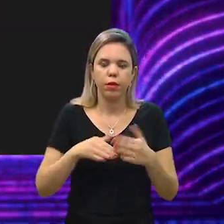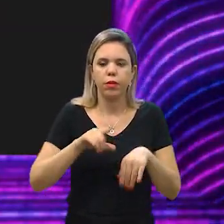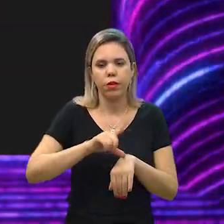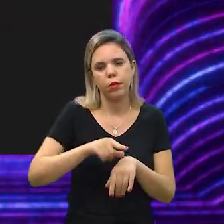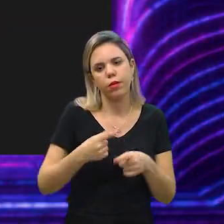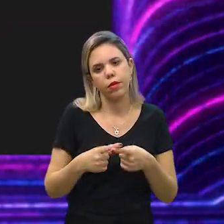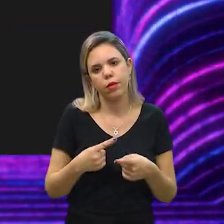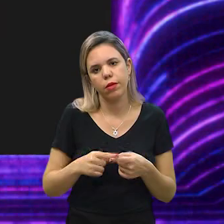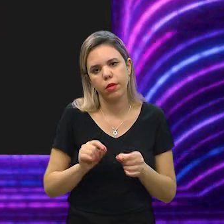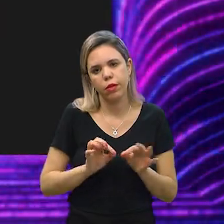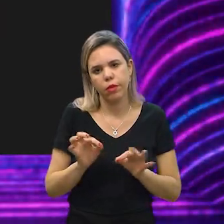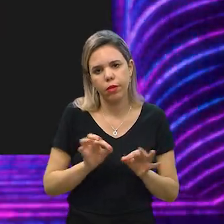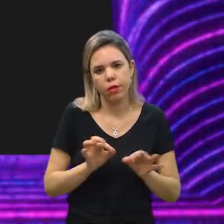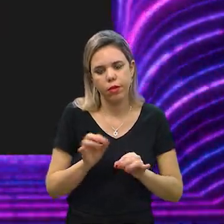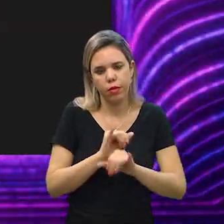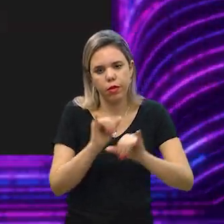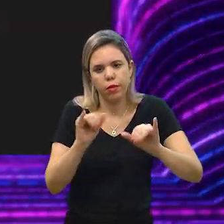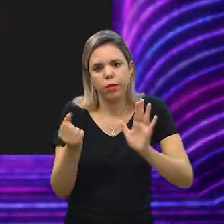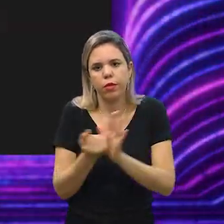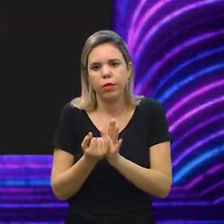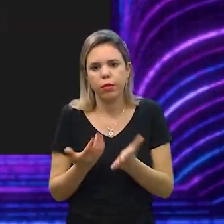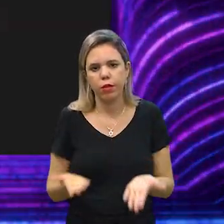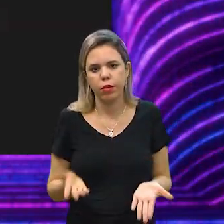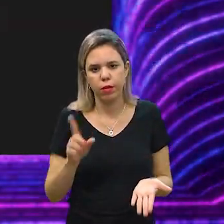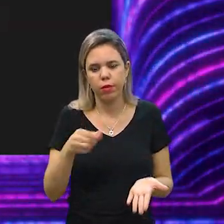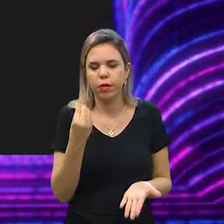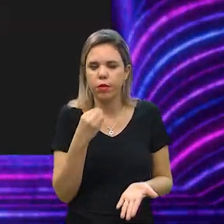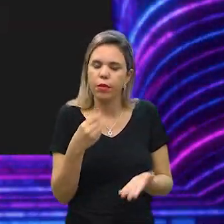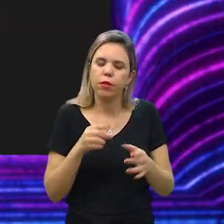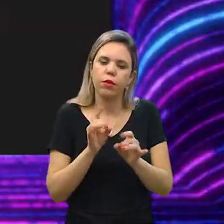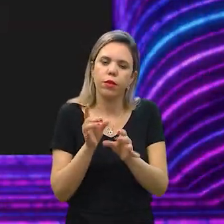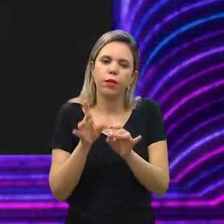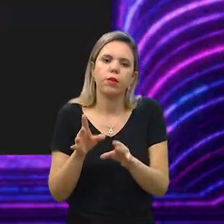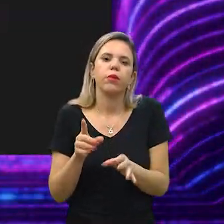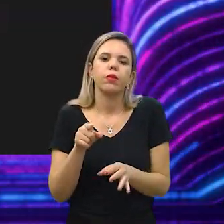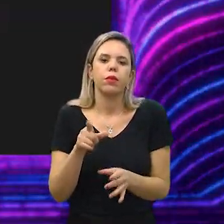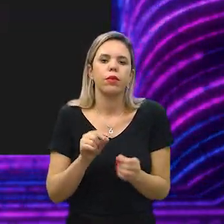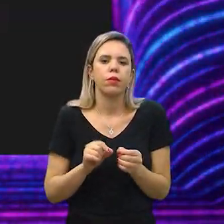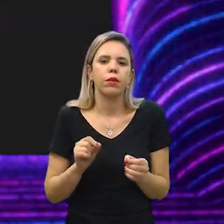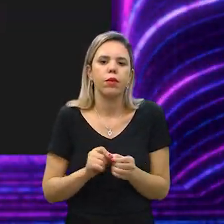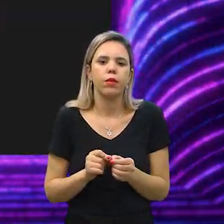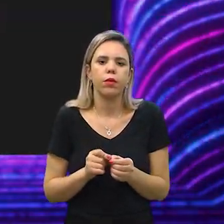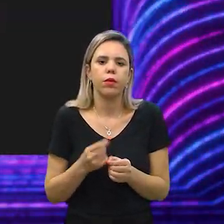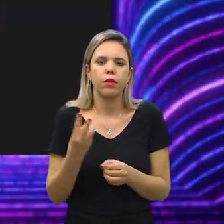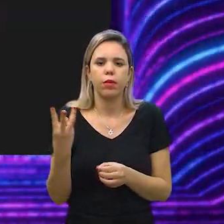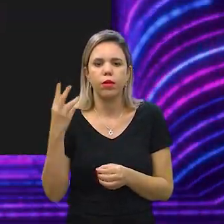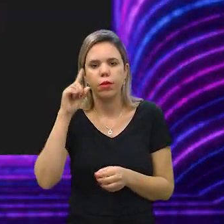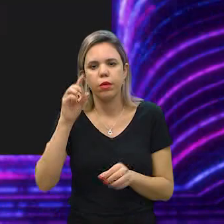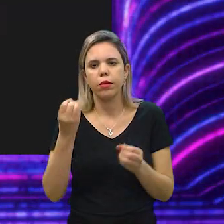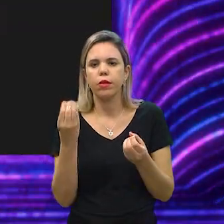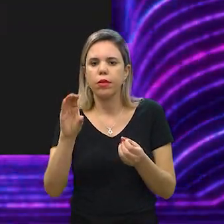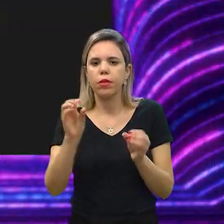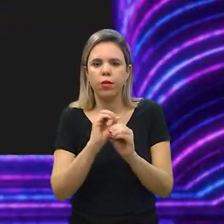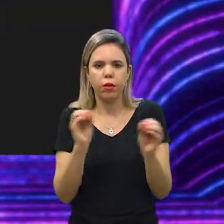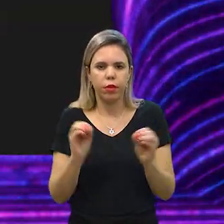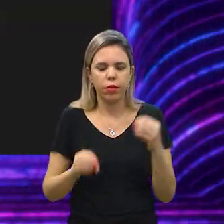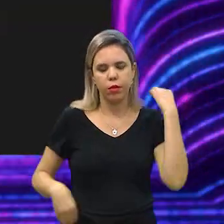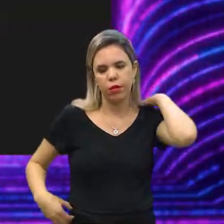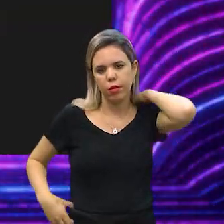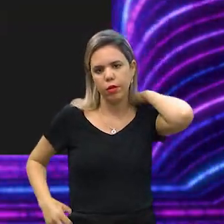escola, fazendo esse marketing, porque é essencial, né? Porque se tu fica 2, 3 dias sem